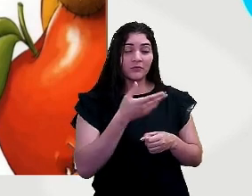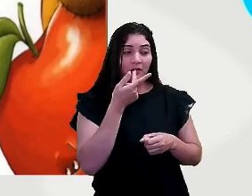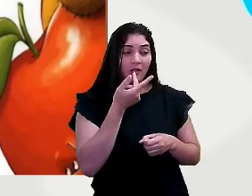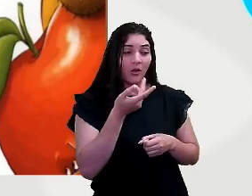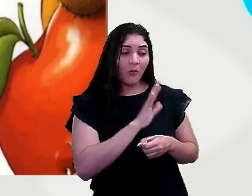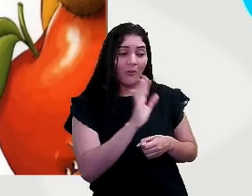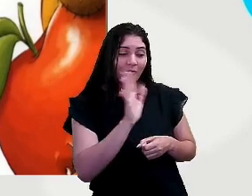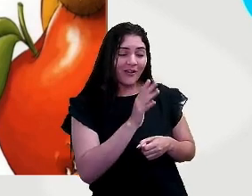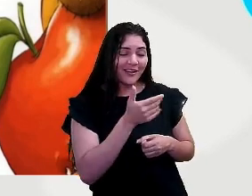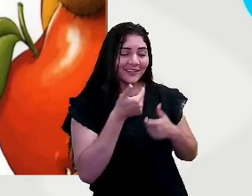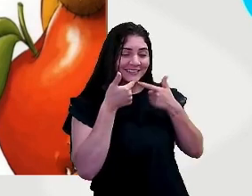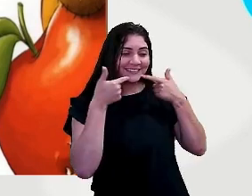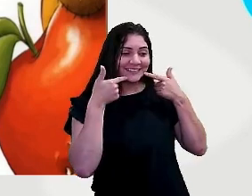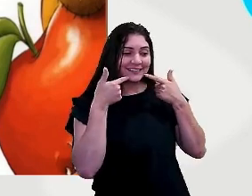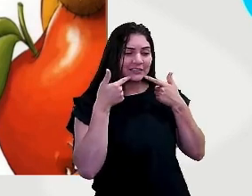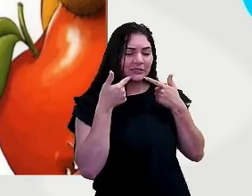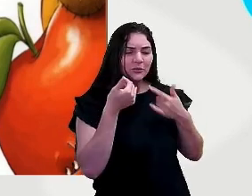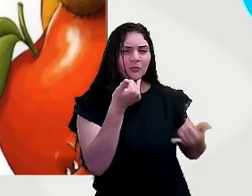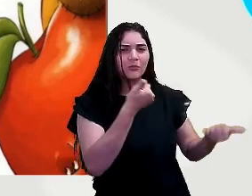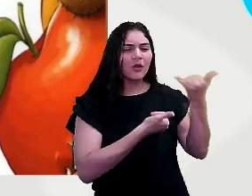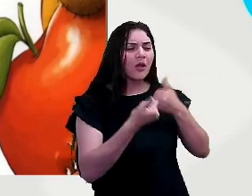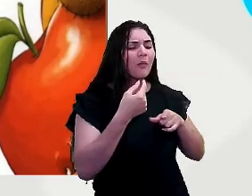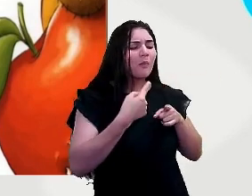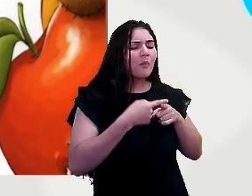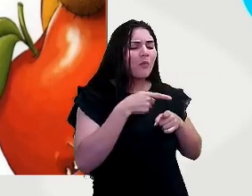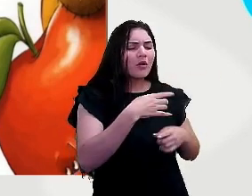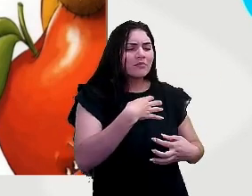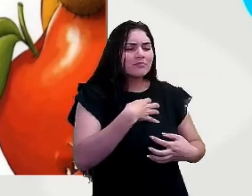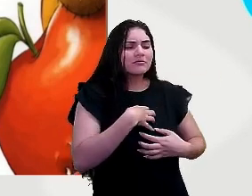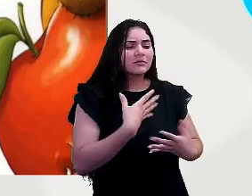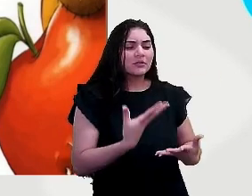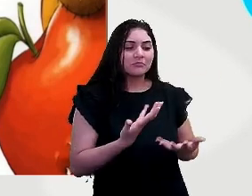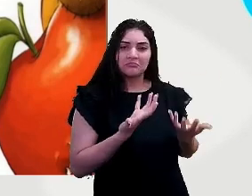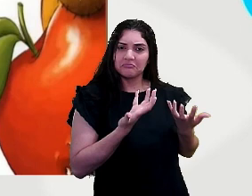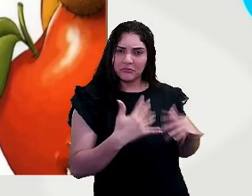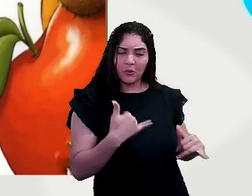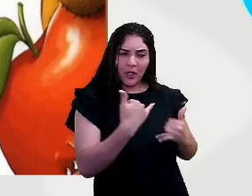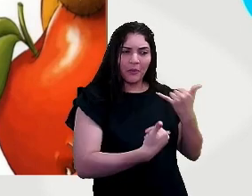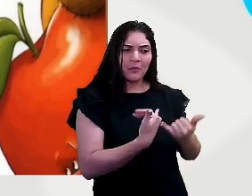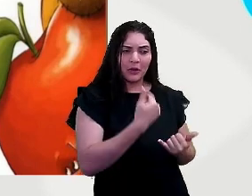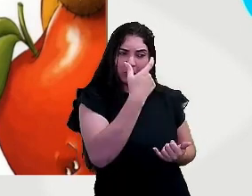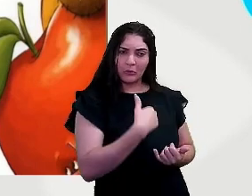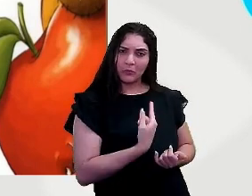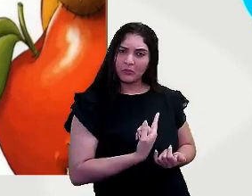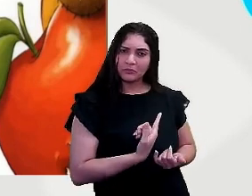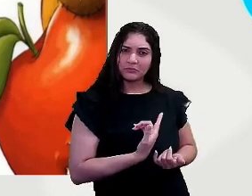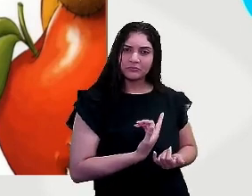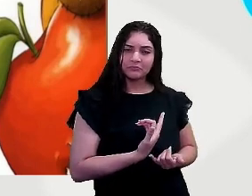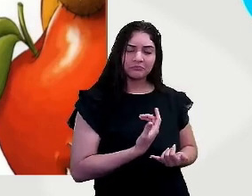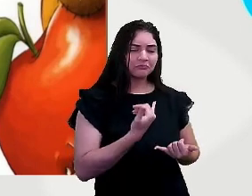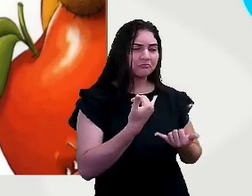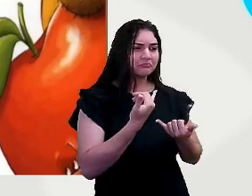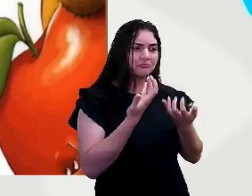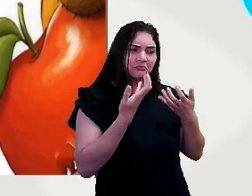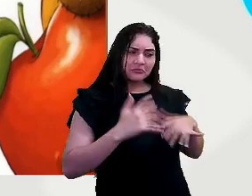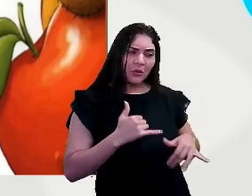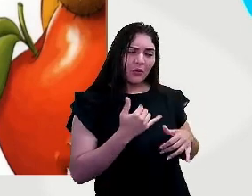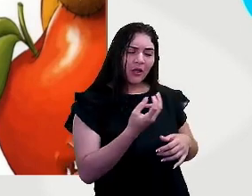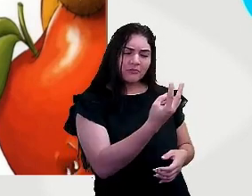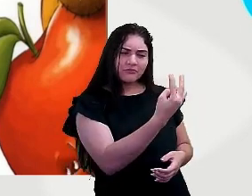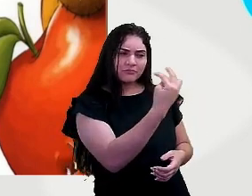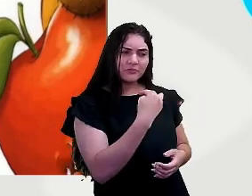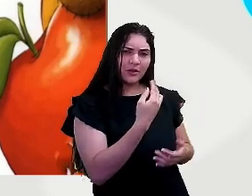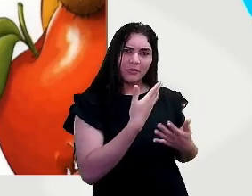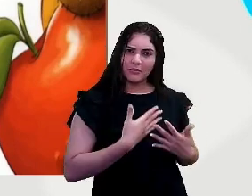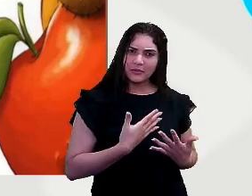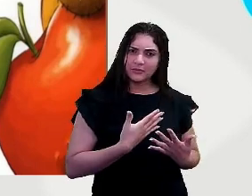sorridente. Diz-me por que estás assim? Não queres brincar comigo? Não queres olhar para mim?